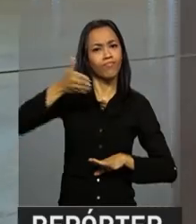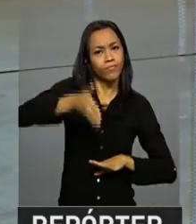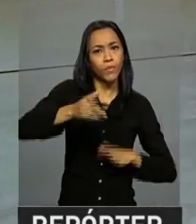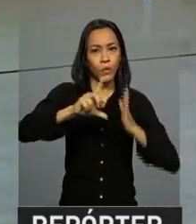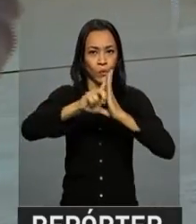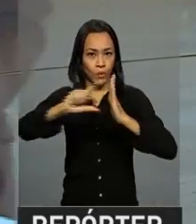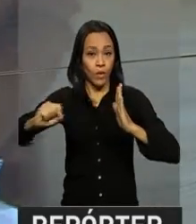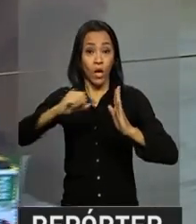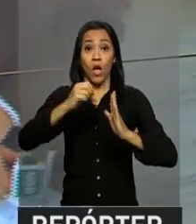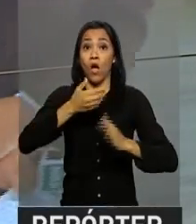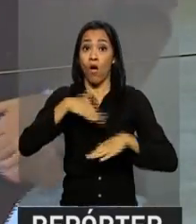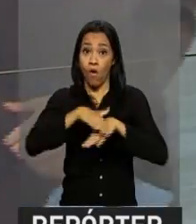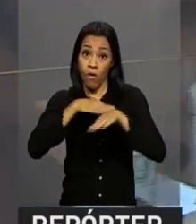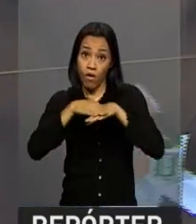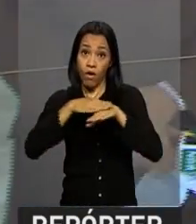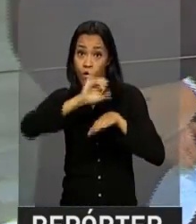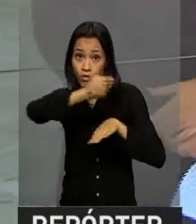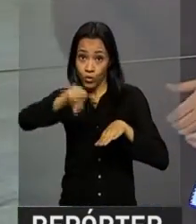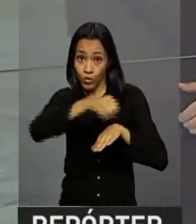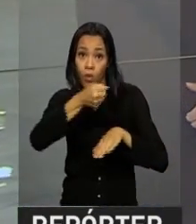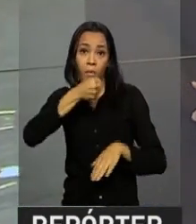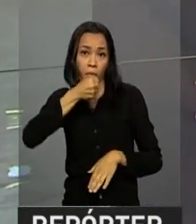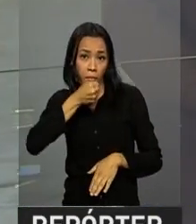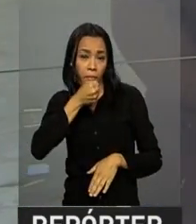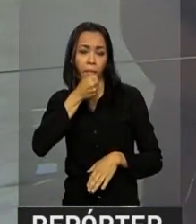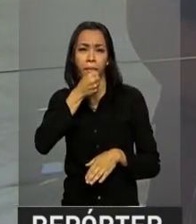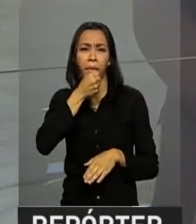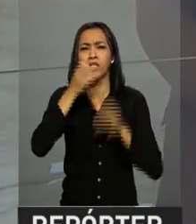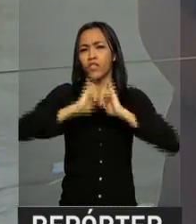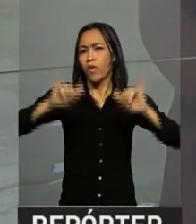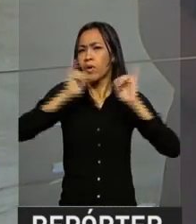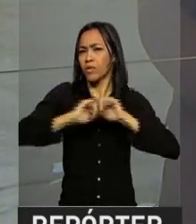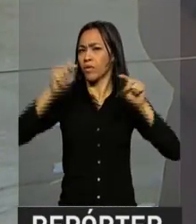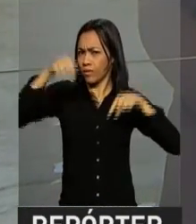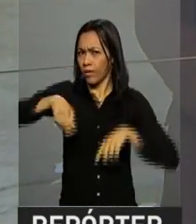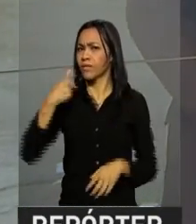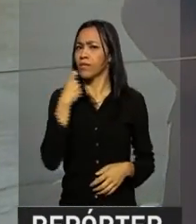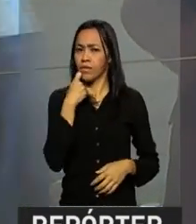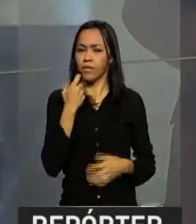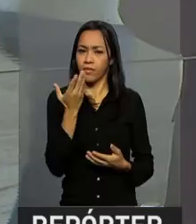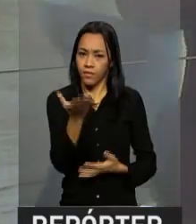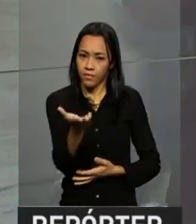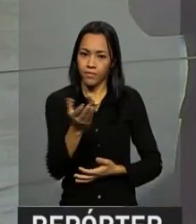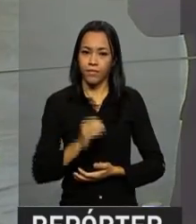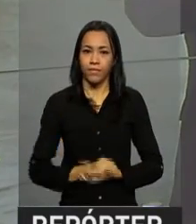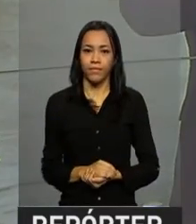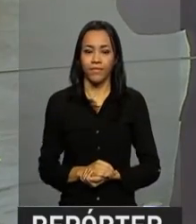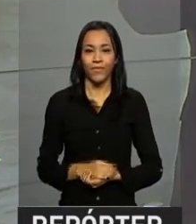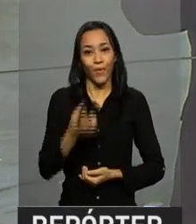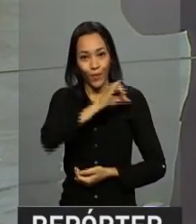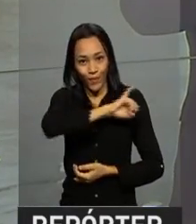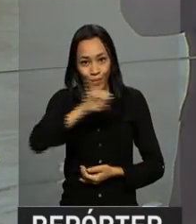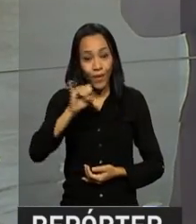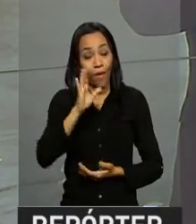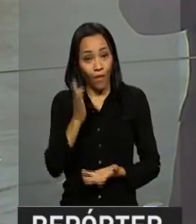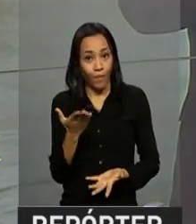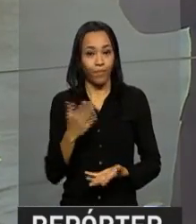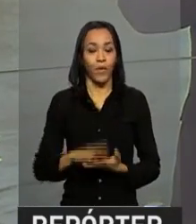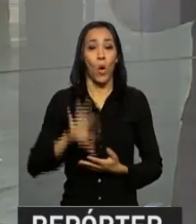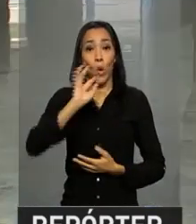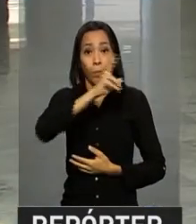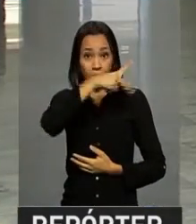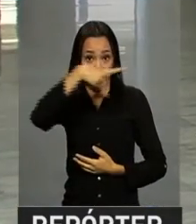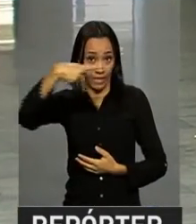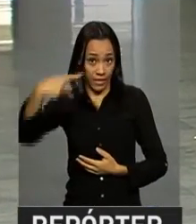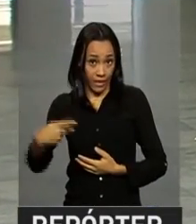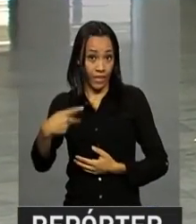Planalto conversar com João Pedro Neto, que tem as informações desta sexta-feira. João. Oi, Jaime. Olha, é o seguinte, o presidente